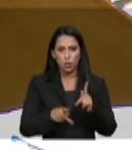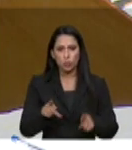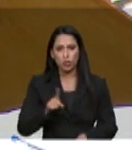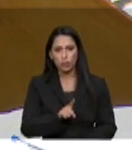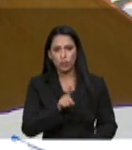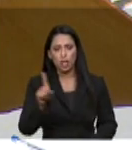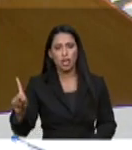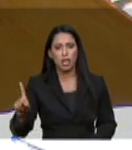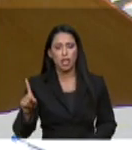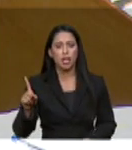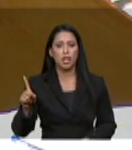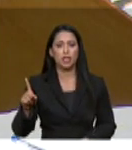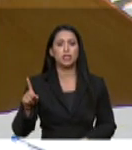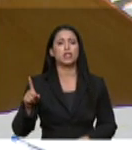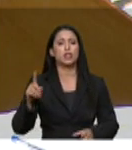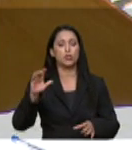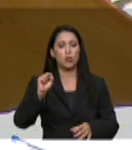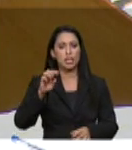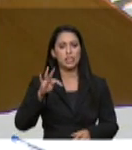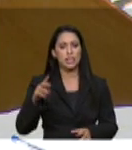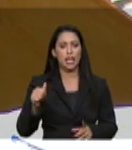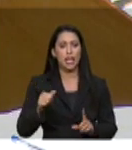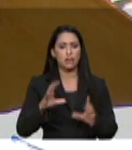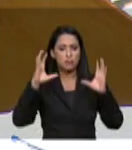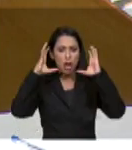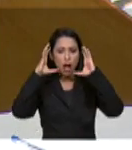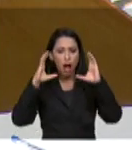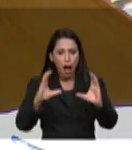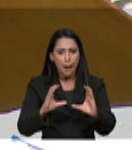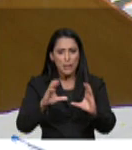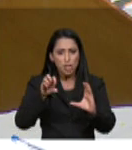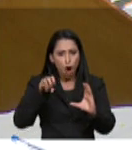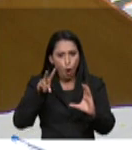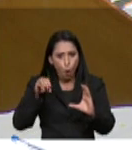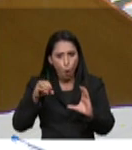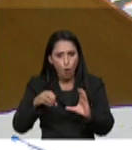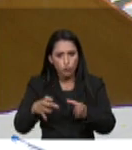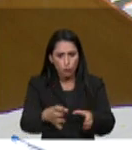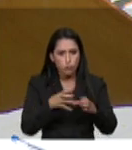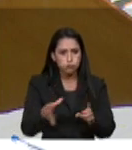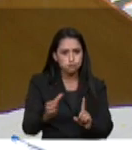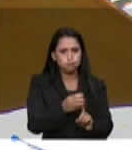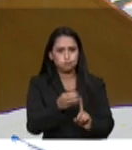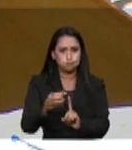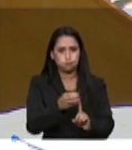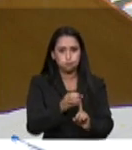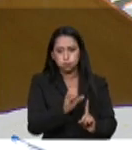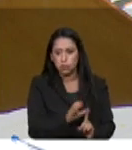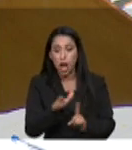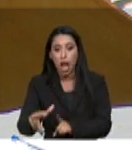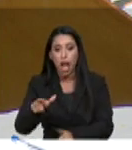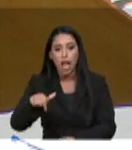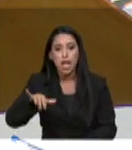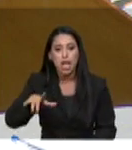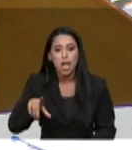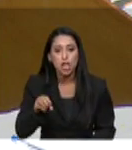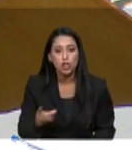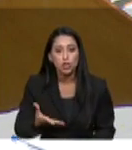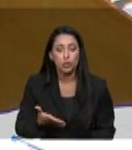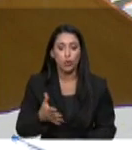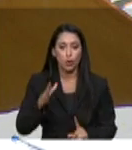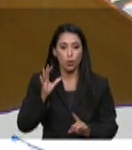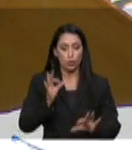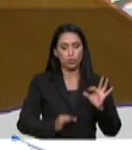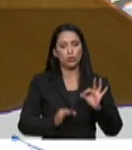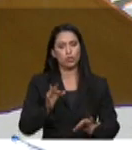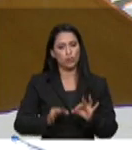agarra o Alexandre de Moraes pelo colarinho deles acuda aquela cabeça de ovo dele e jogue dentro de uma lixeira logo em seguida o próprio acusado de